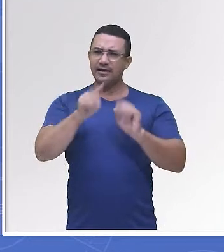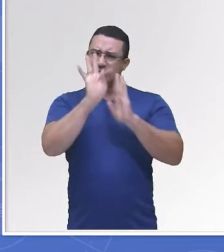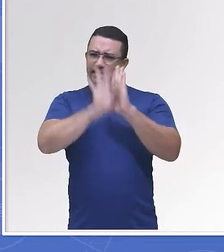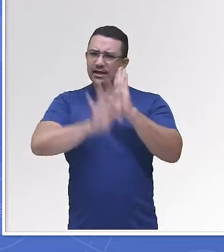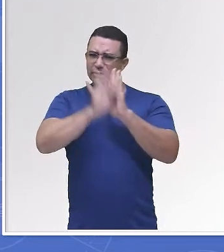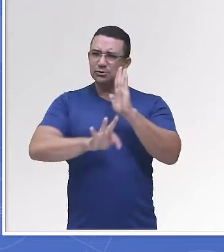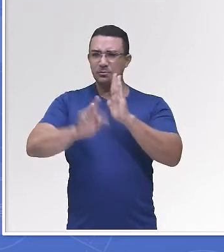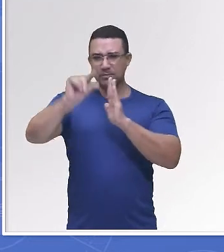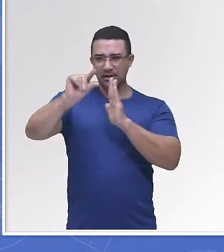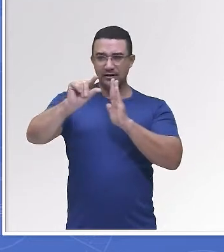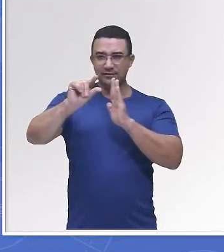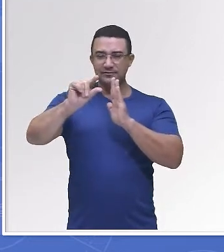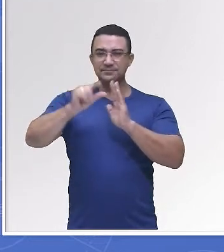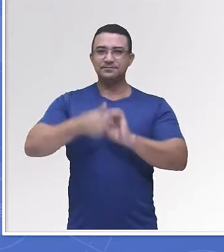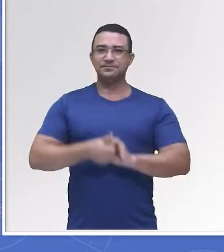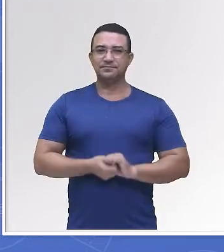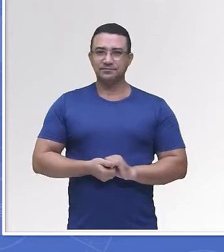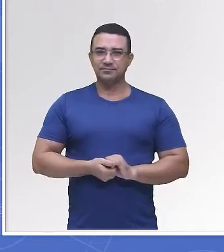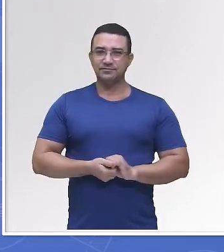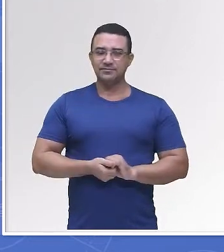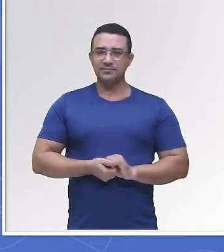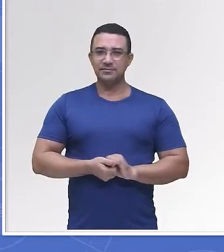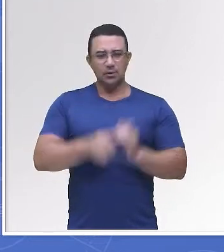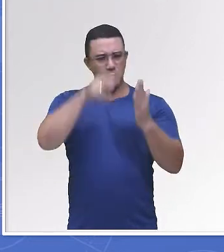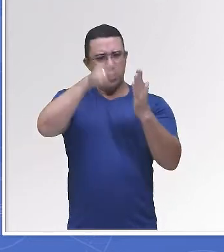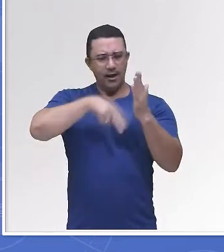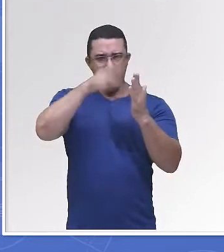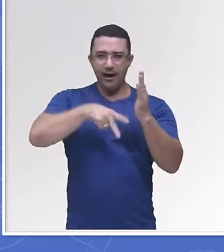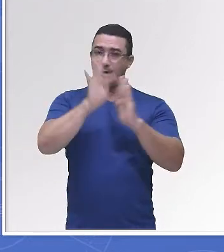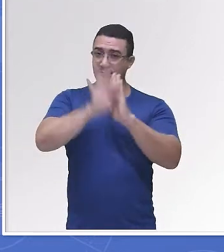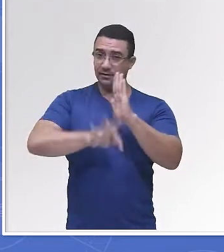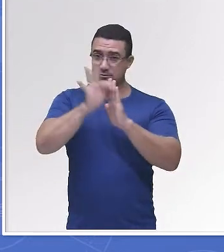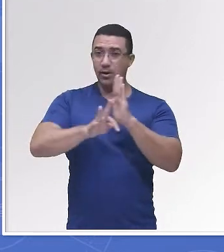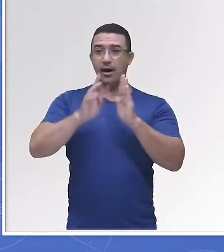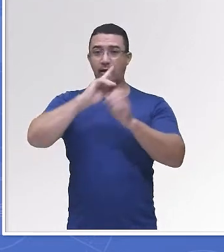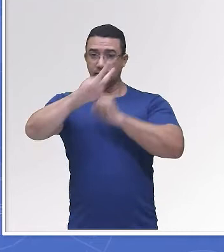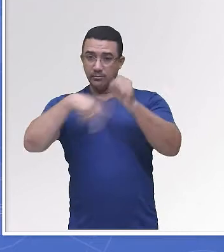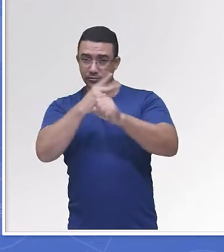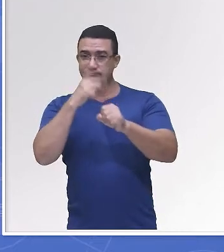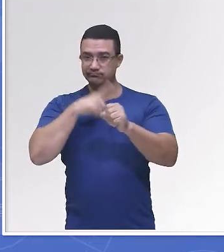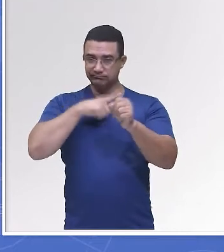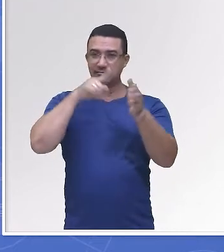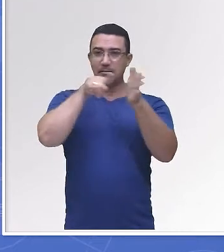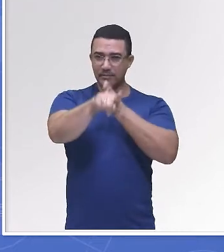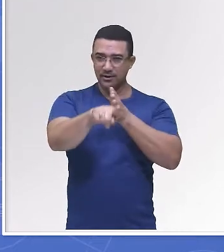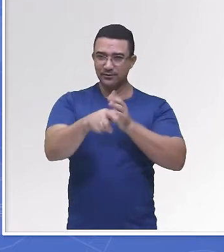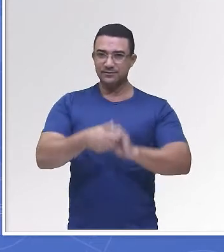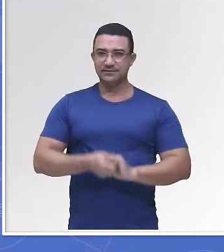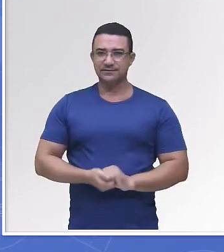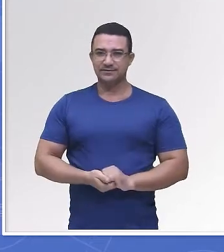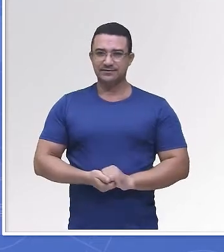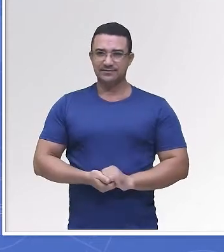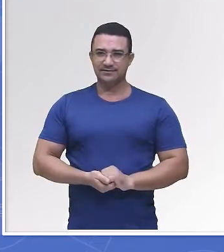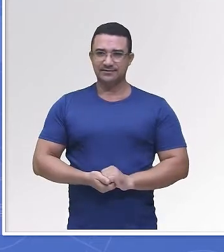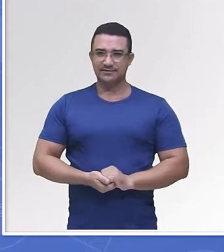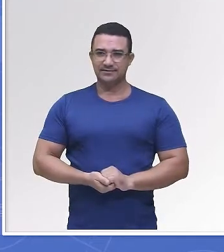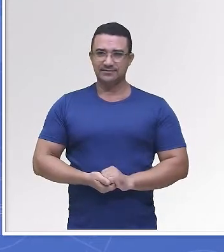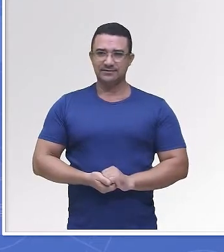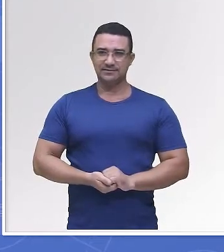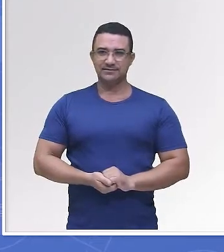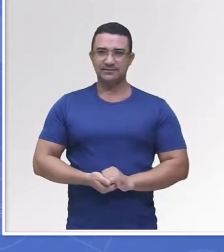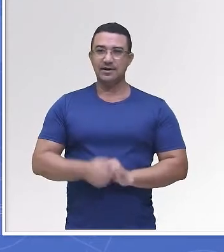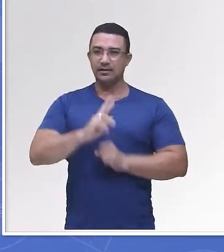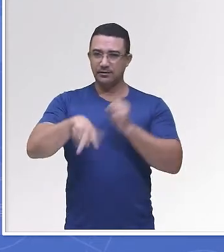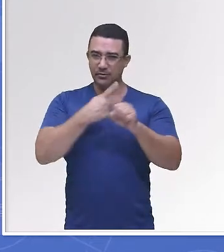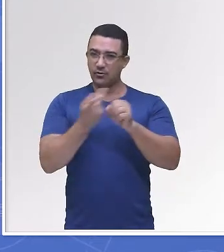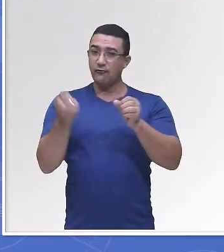e a partir desse pequeno texto vem a nossa questão, tá certo? Então, vamos lá, vamos praticar. Daqui a pouco a gente